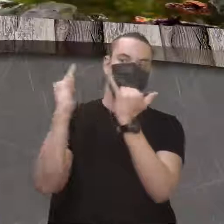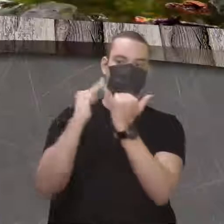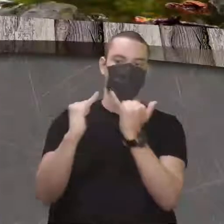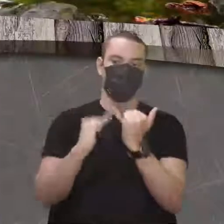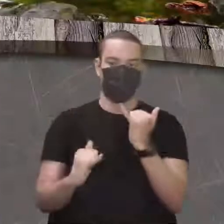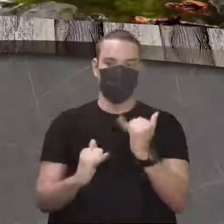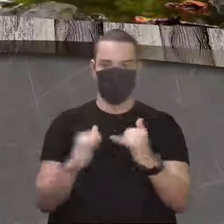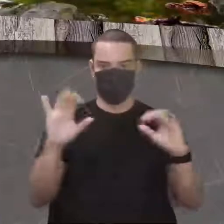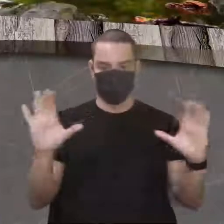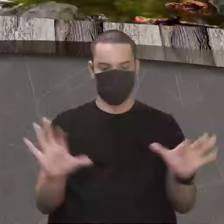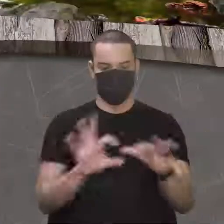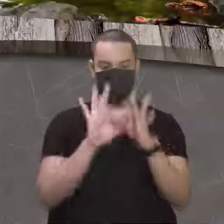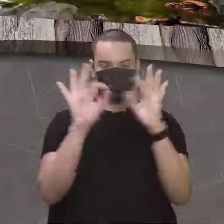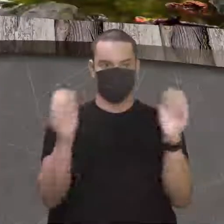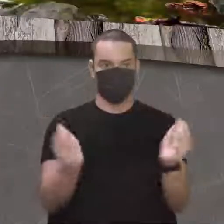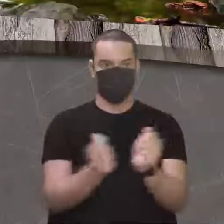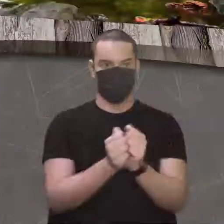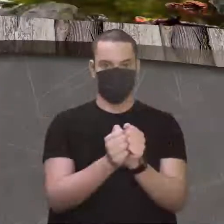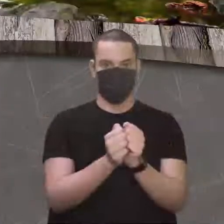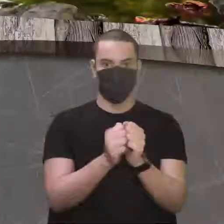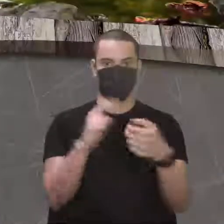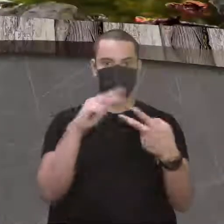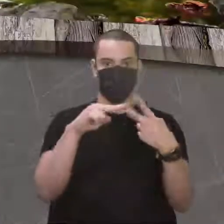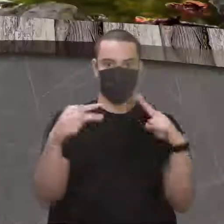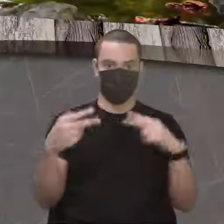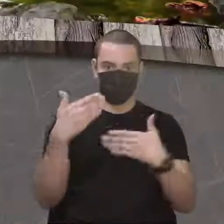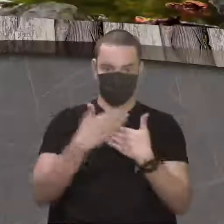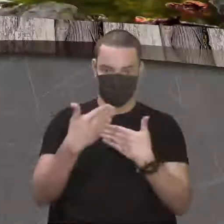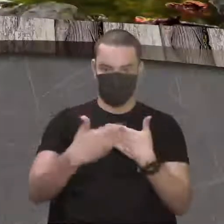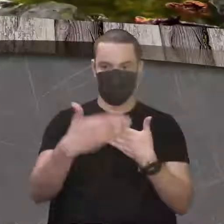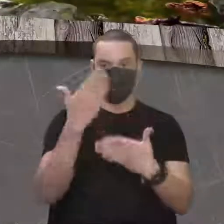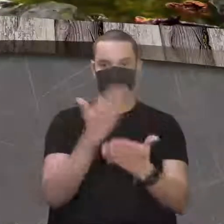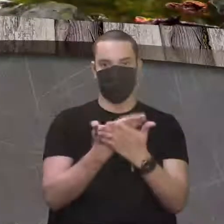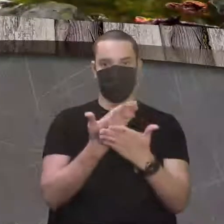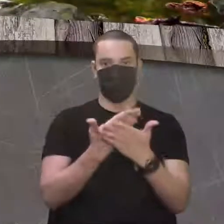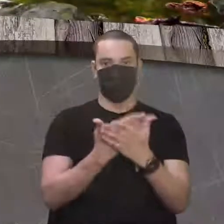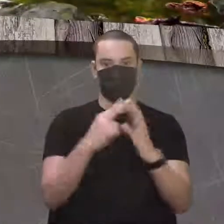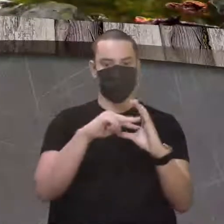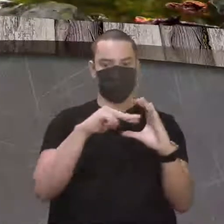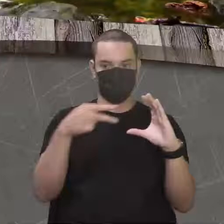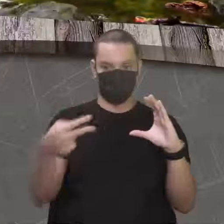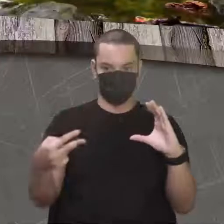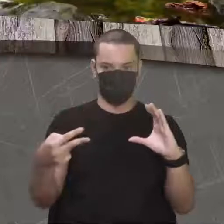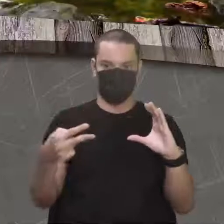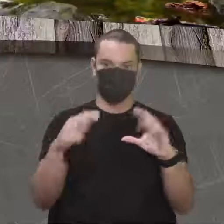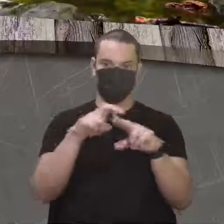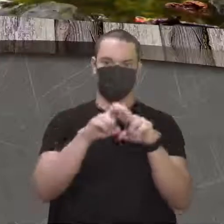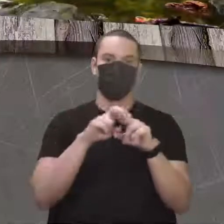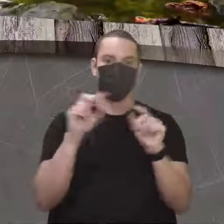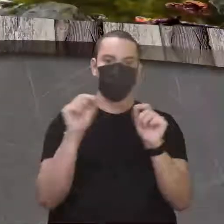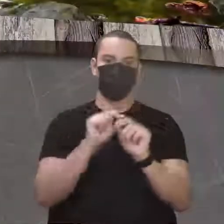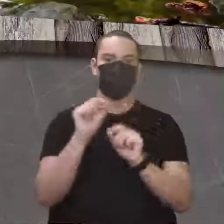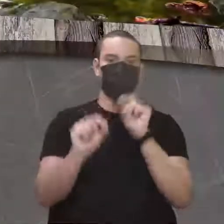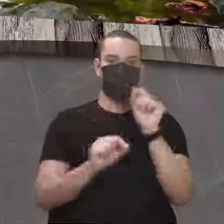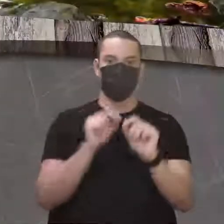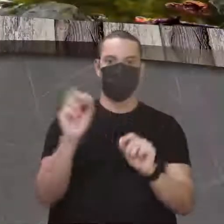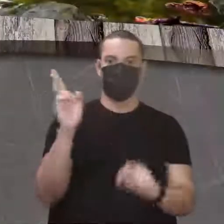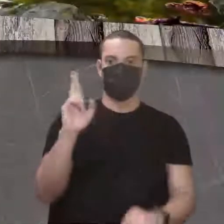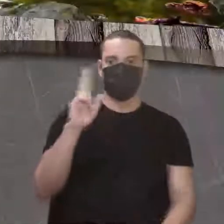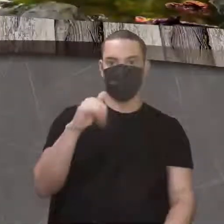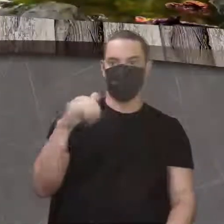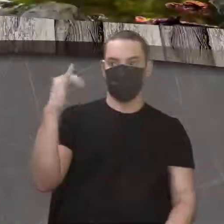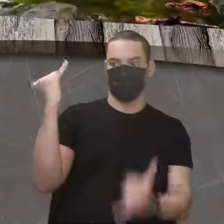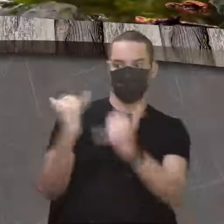né, dessa aproximação genética a partir desse estudo, desse genoma, tá? E aí você vê quem é o parente